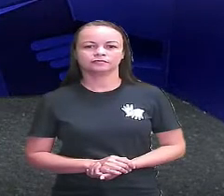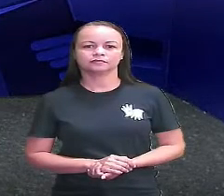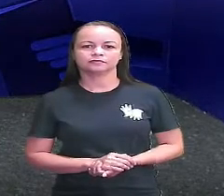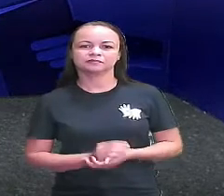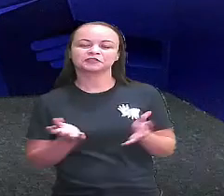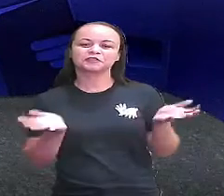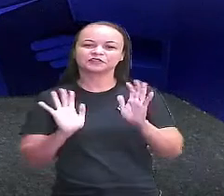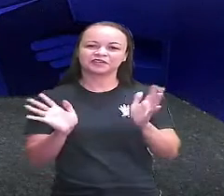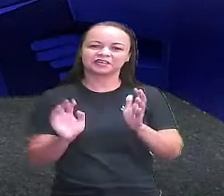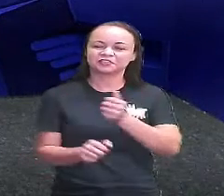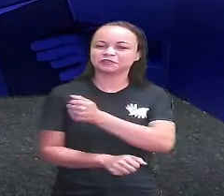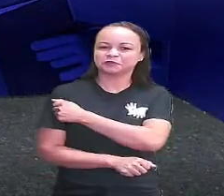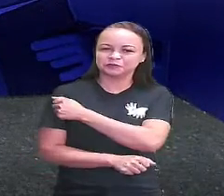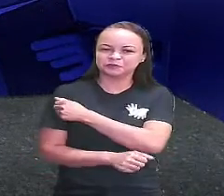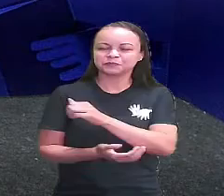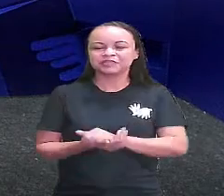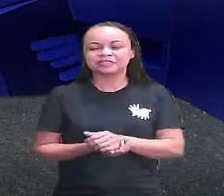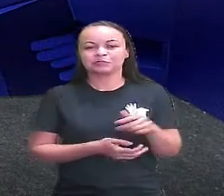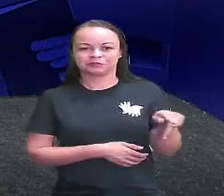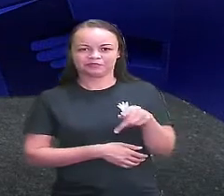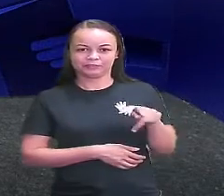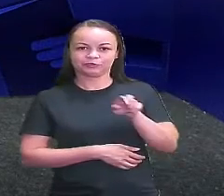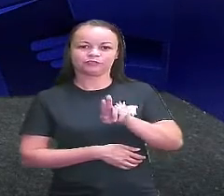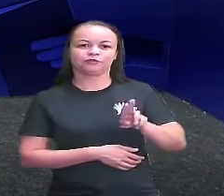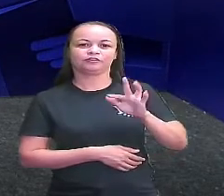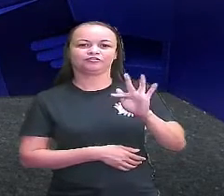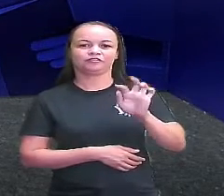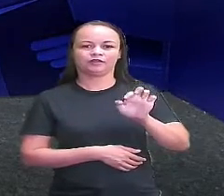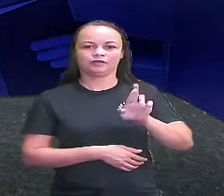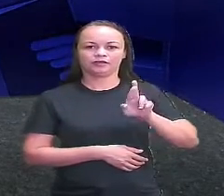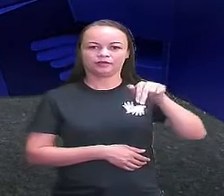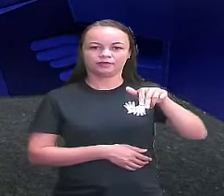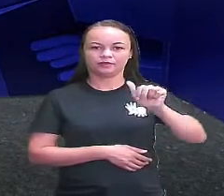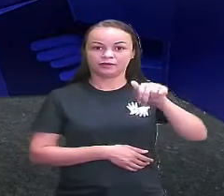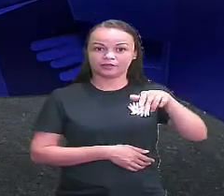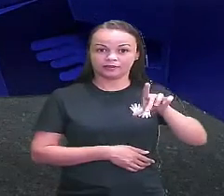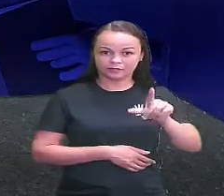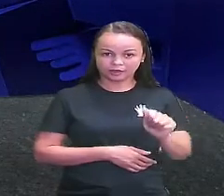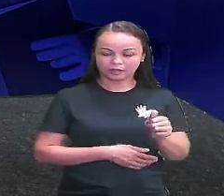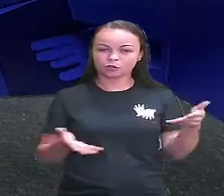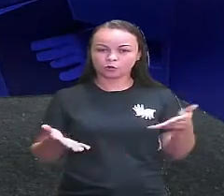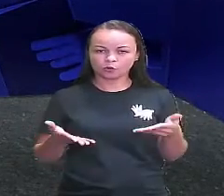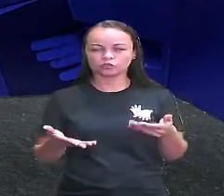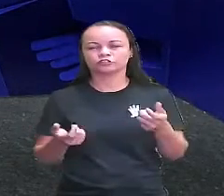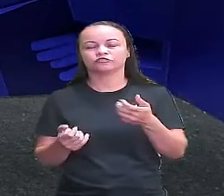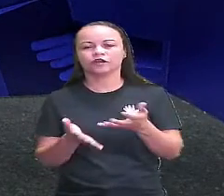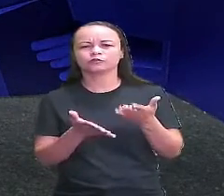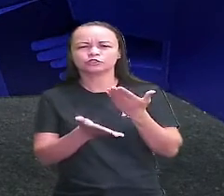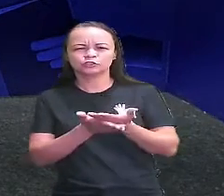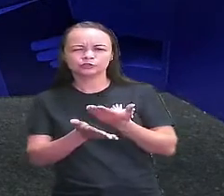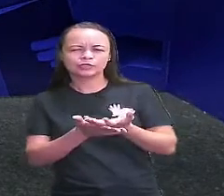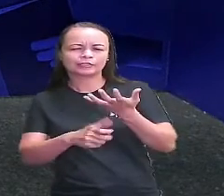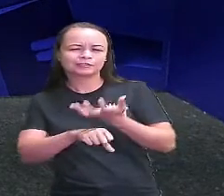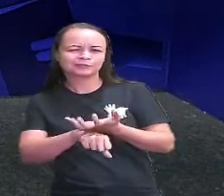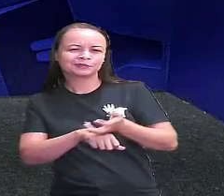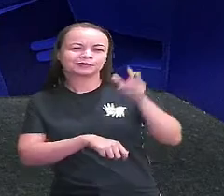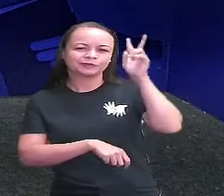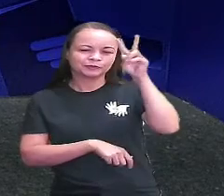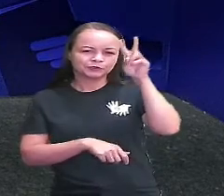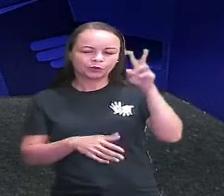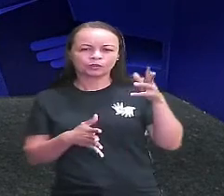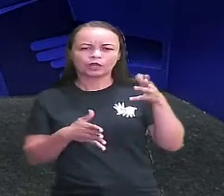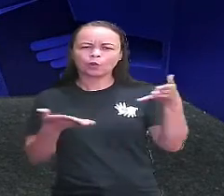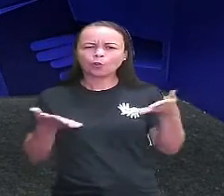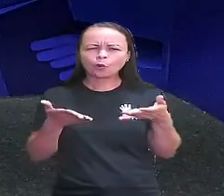Olá, pessoal! Eu sou a professora Fernanda e a gente vai ter aula de História hoje. A gente vai falar um pouco sobre os grandes